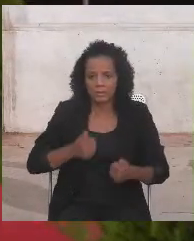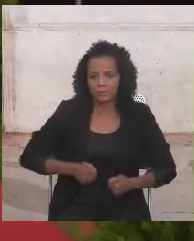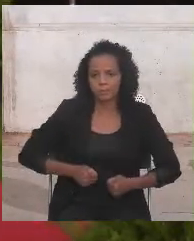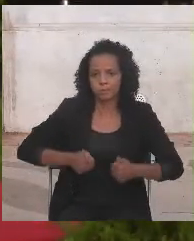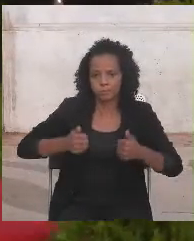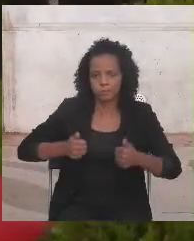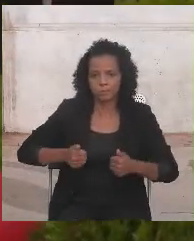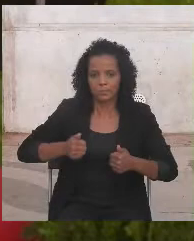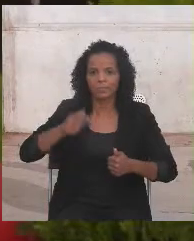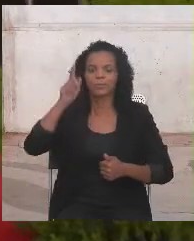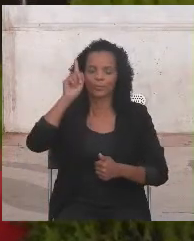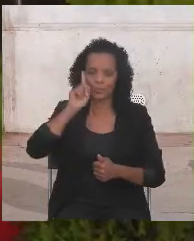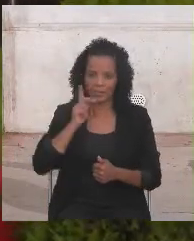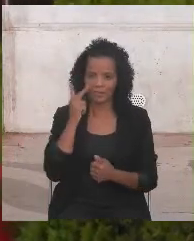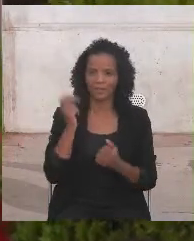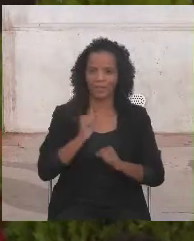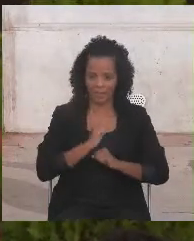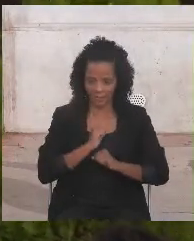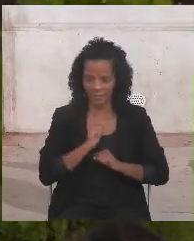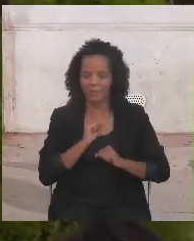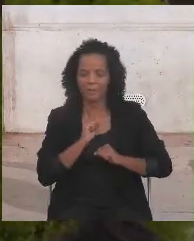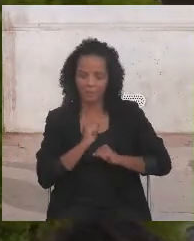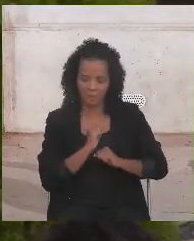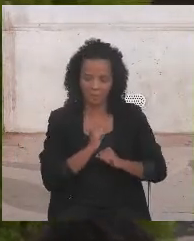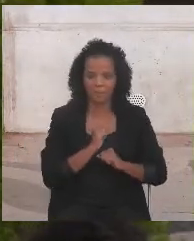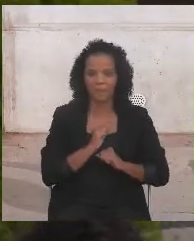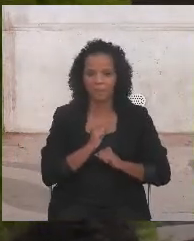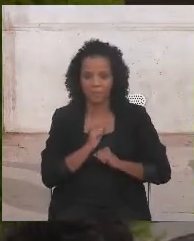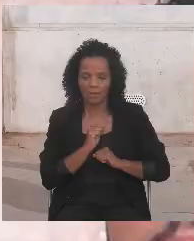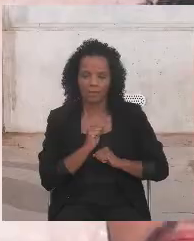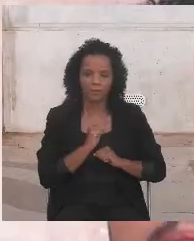cidade, mulher da minha vida.